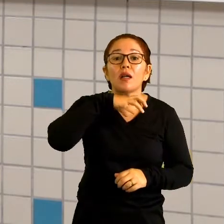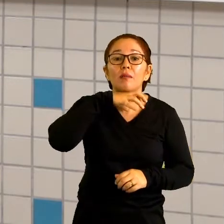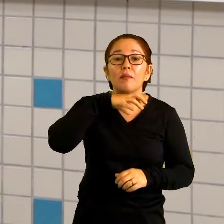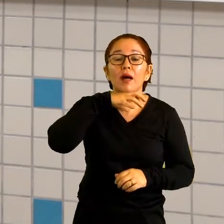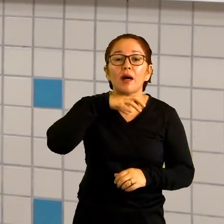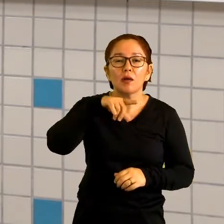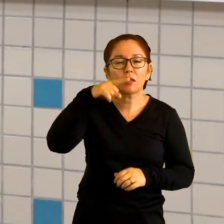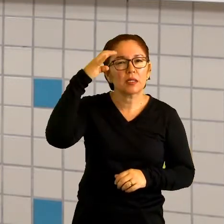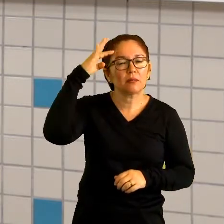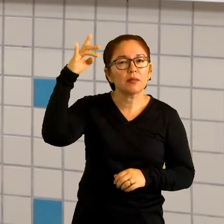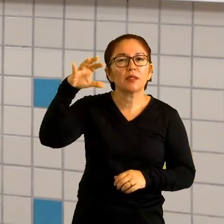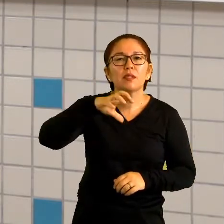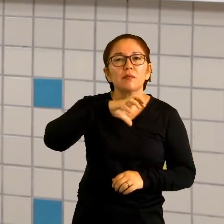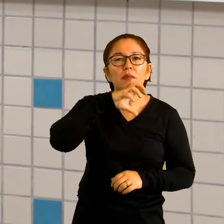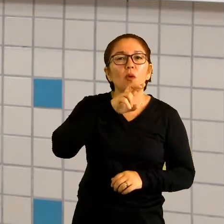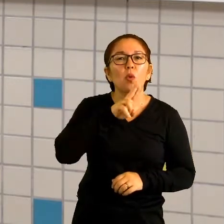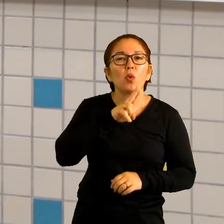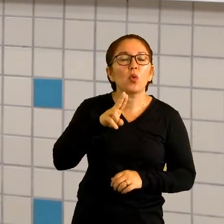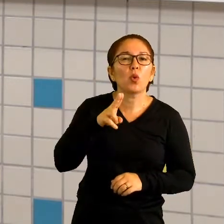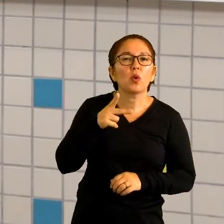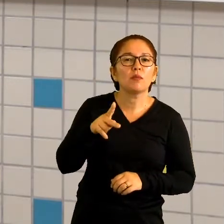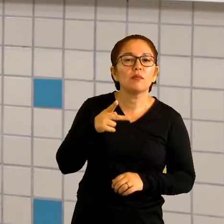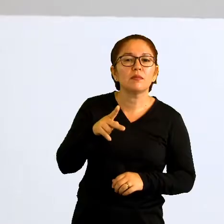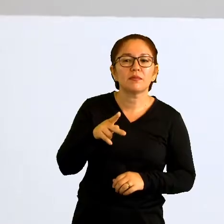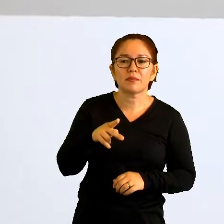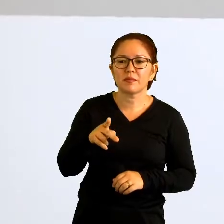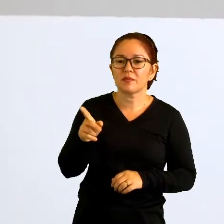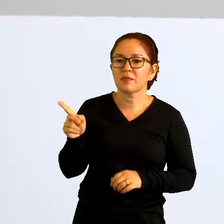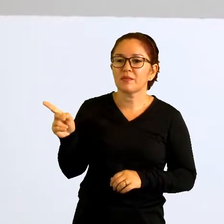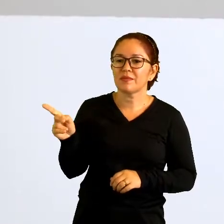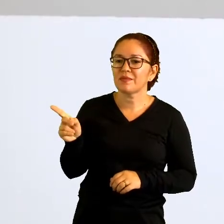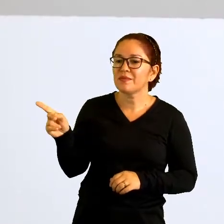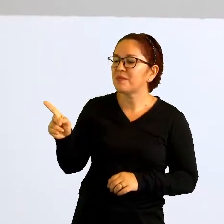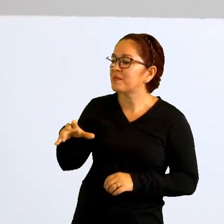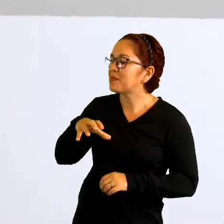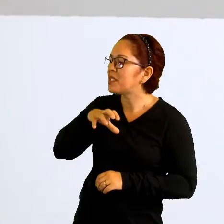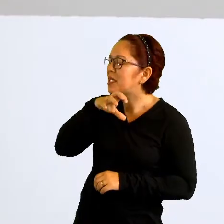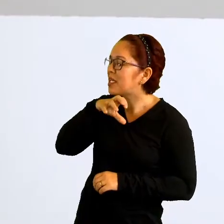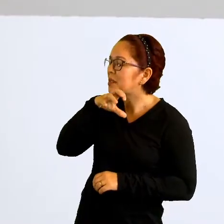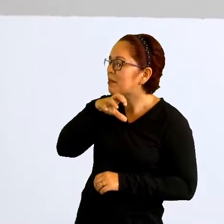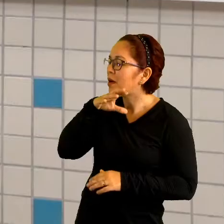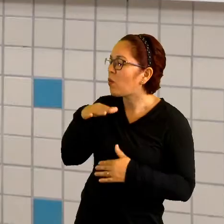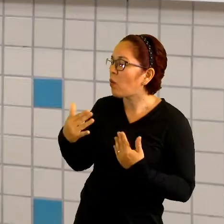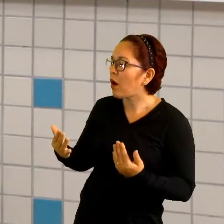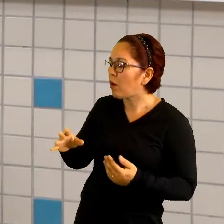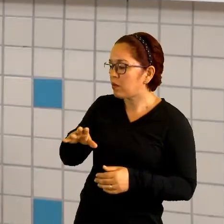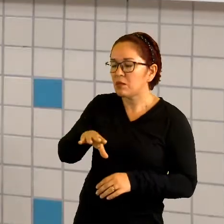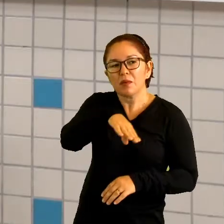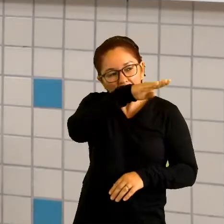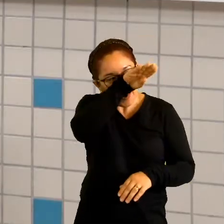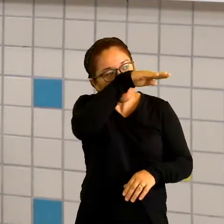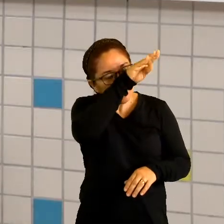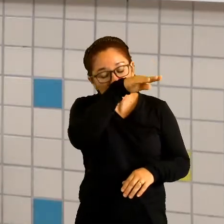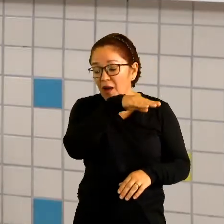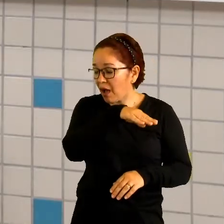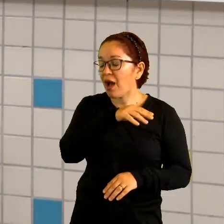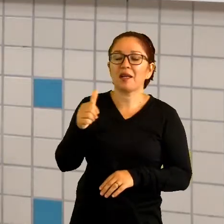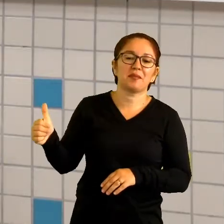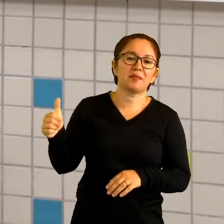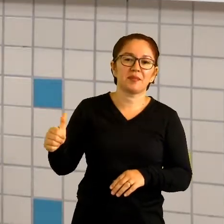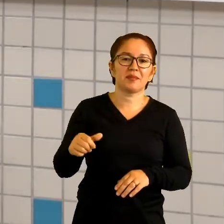de um animal. Qual o seu animal, Fava? Elefante. Pense em um sentimento.